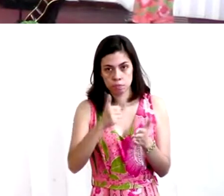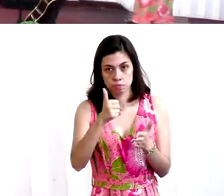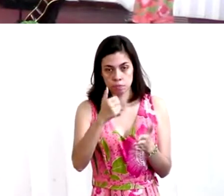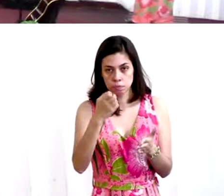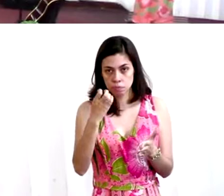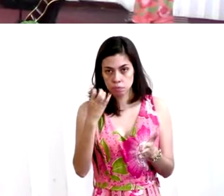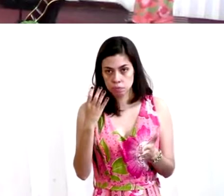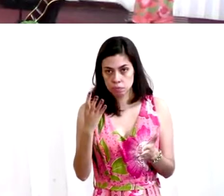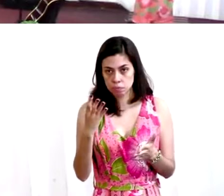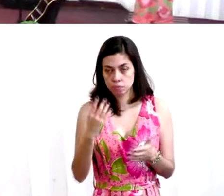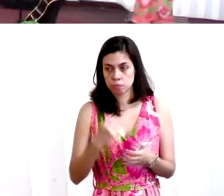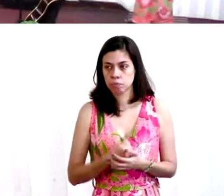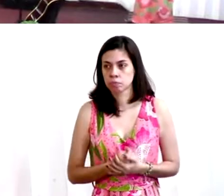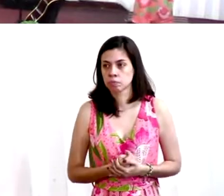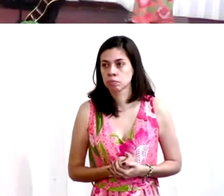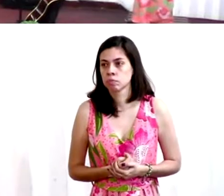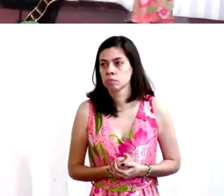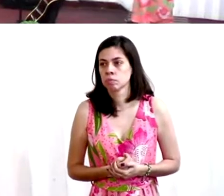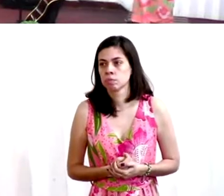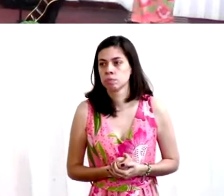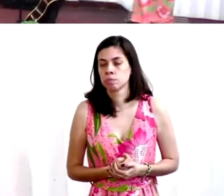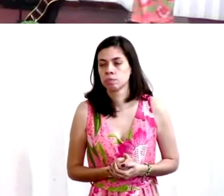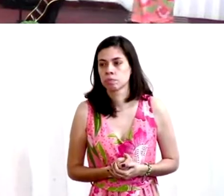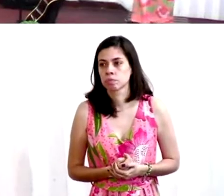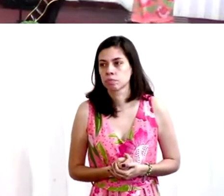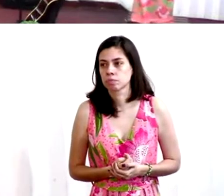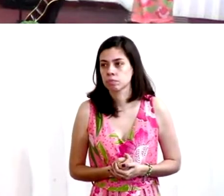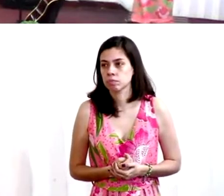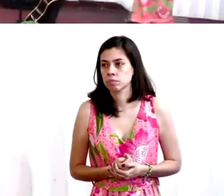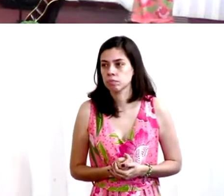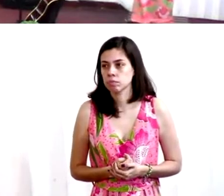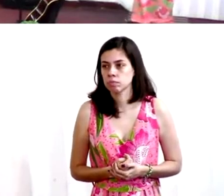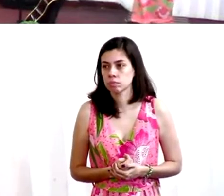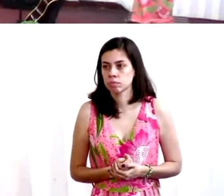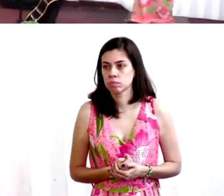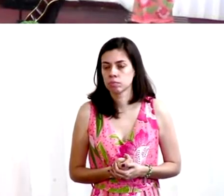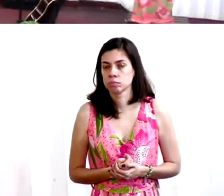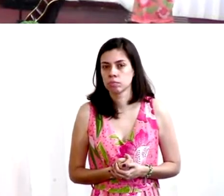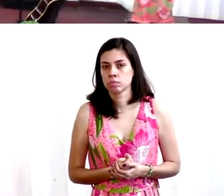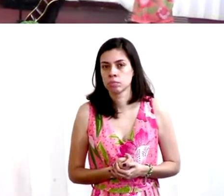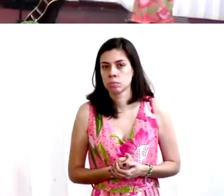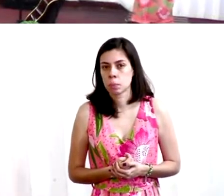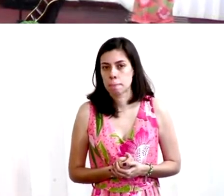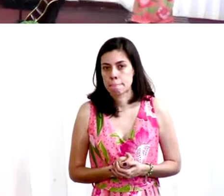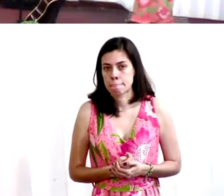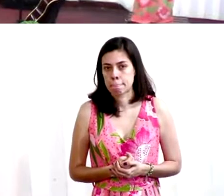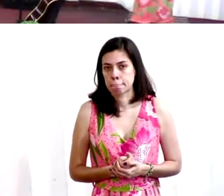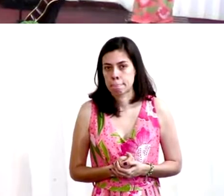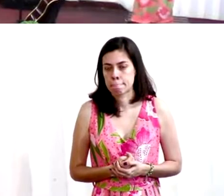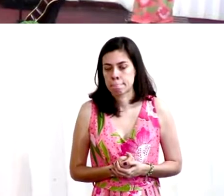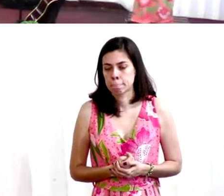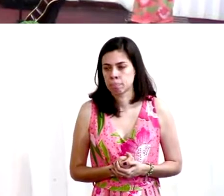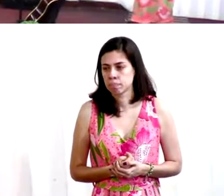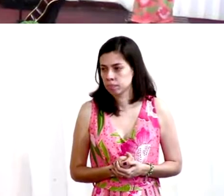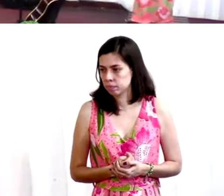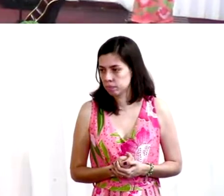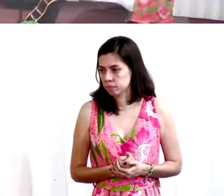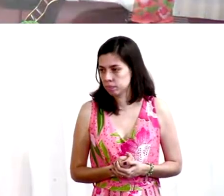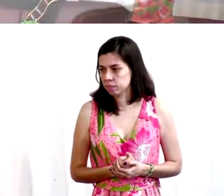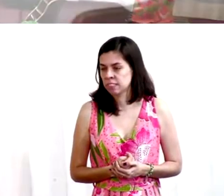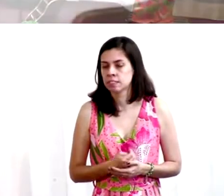E sempre trazendo uma breve explicação, o nosso colegiado pastoral sempre expõe a Bíblia. Então